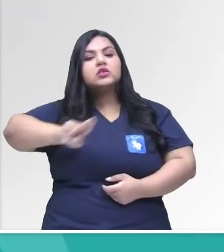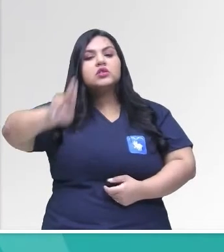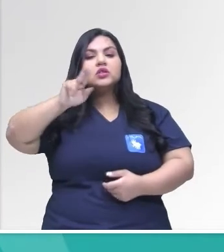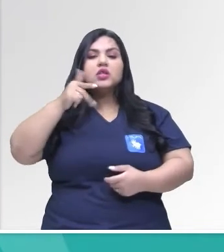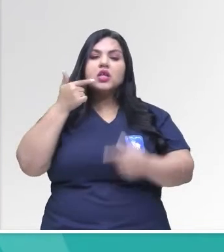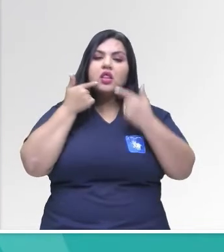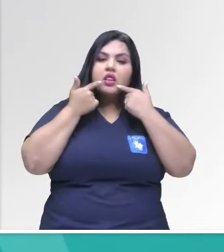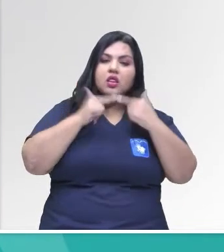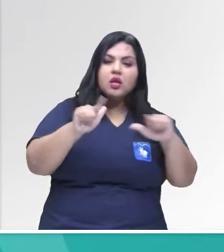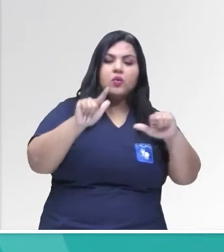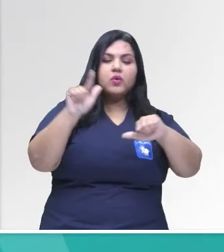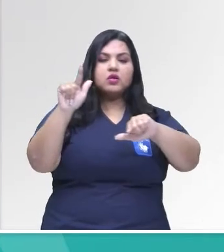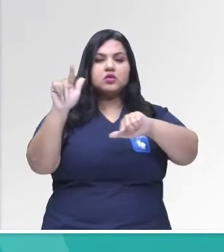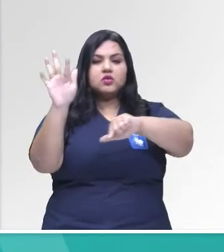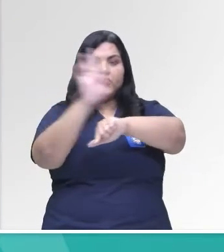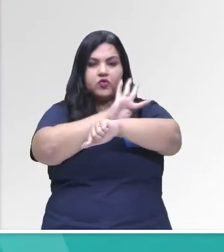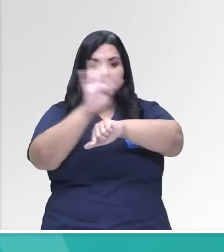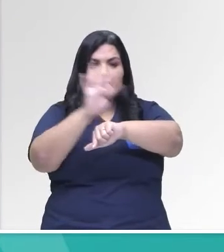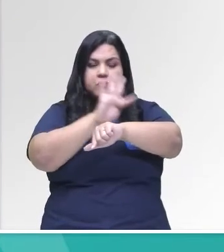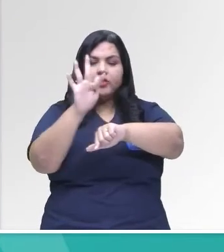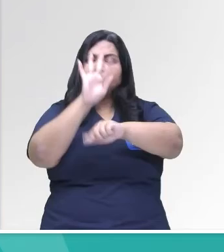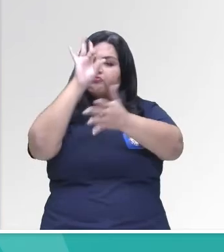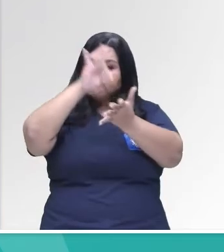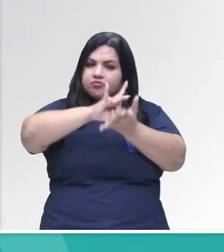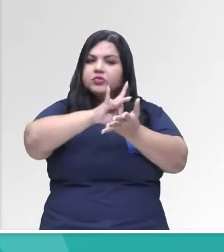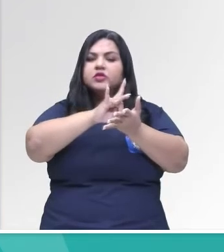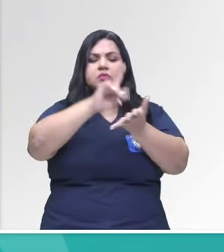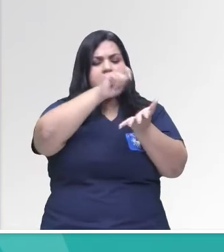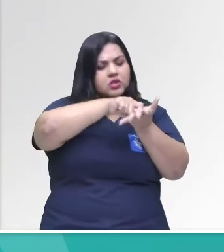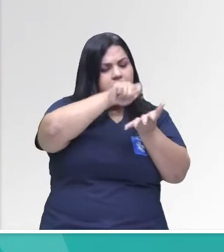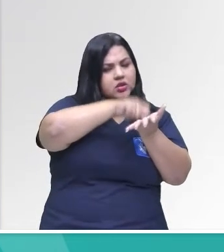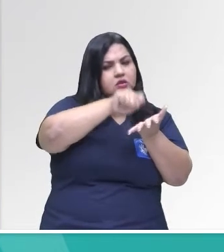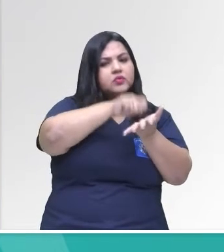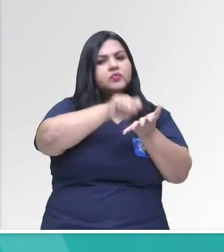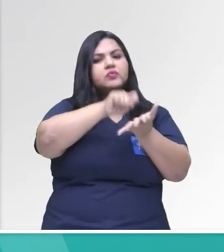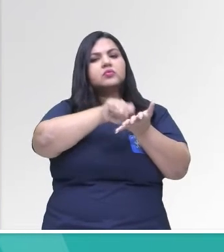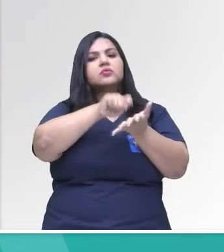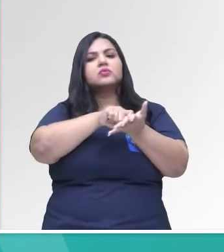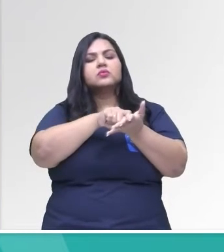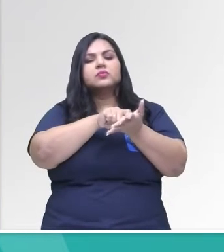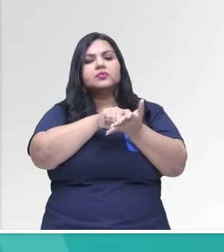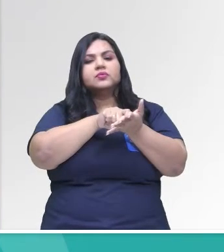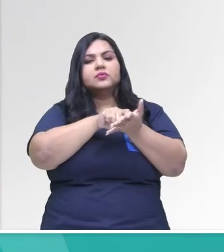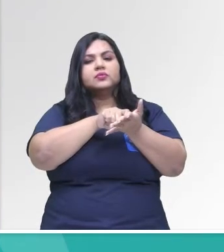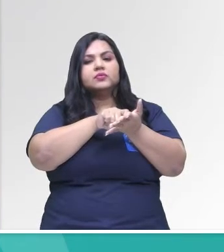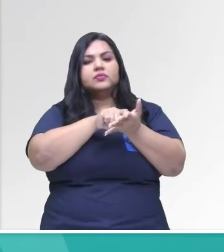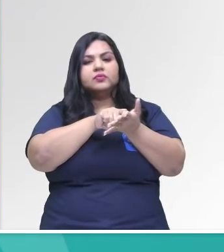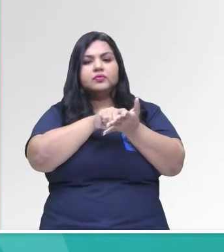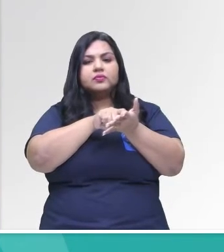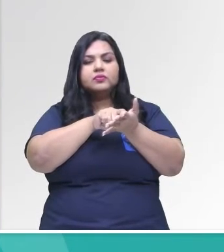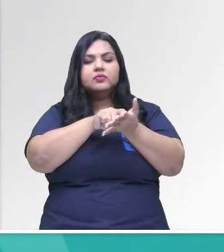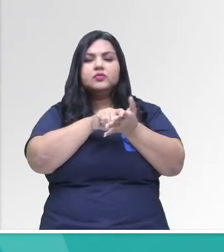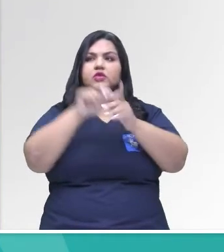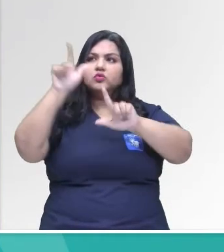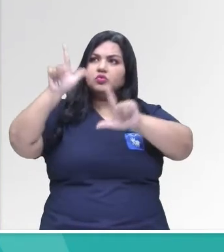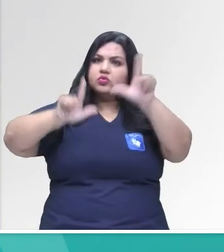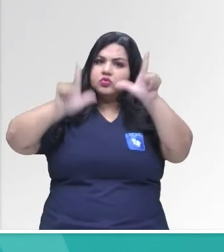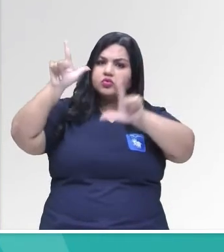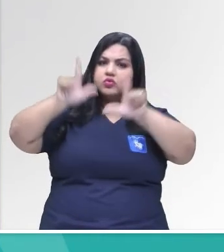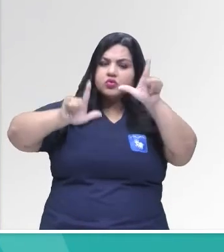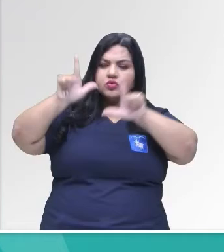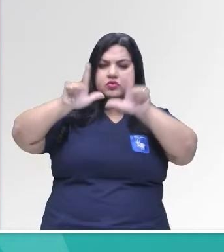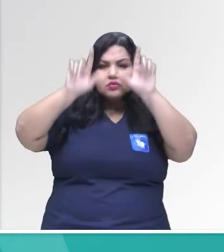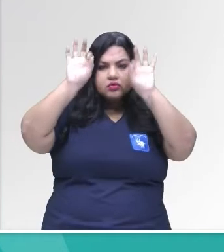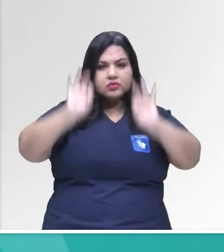linguagem formal mesmo. Para escrever, em mensagens da televisão,